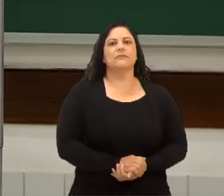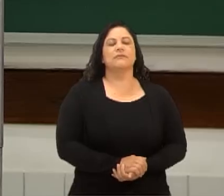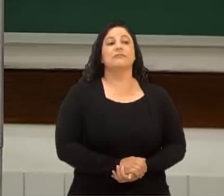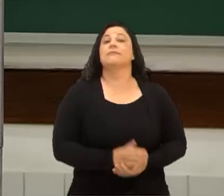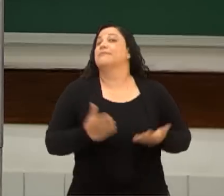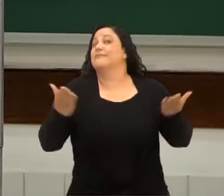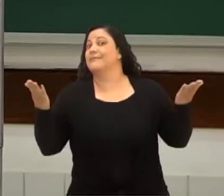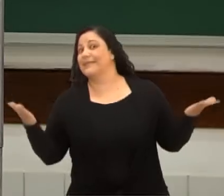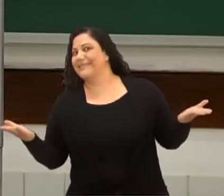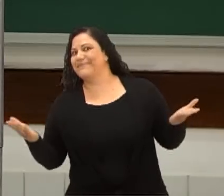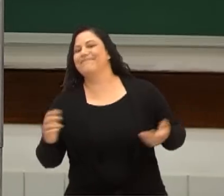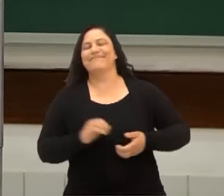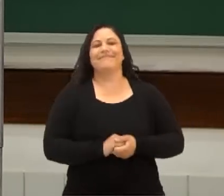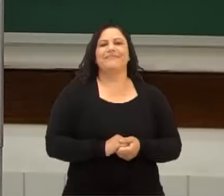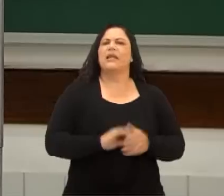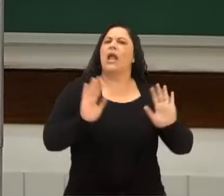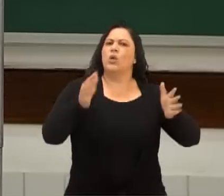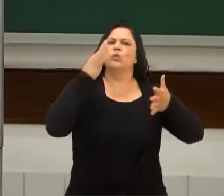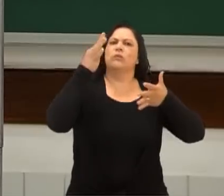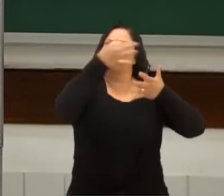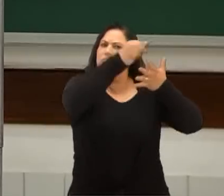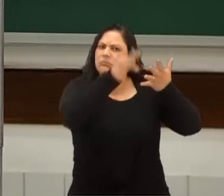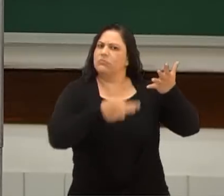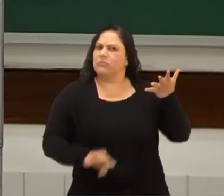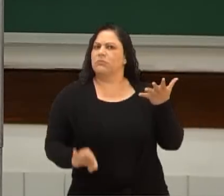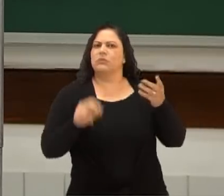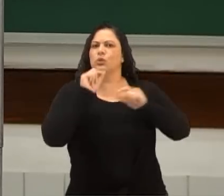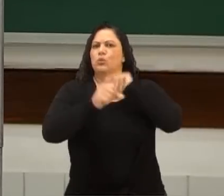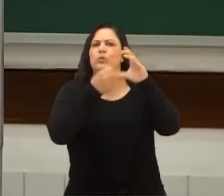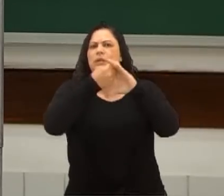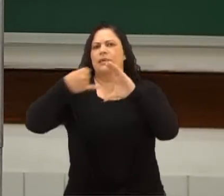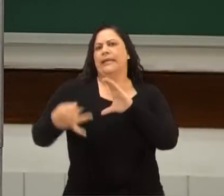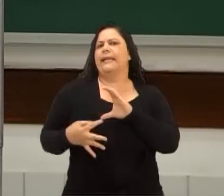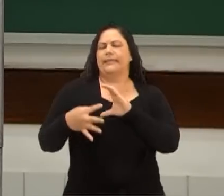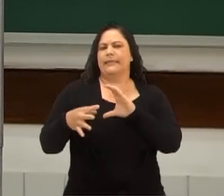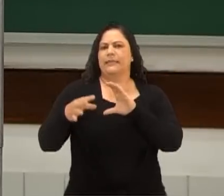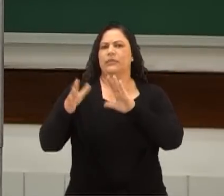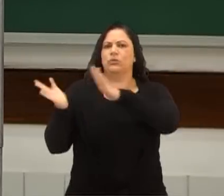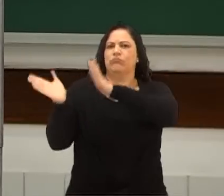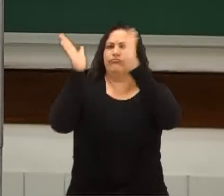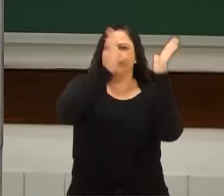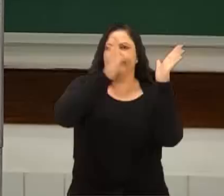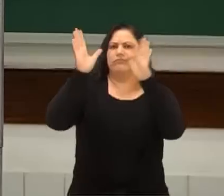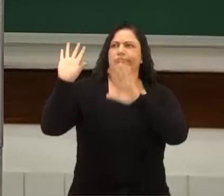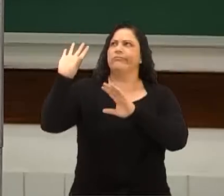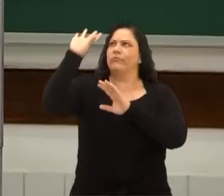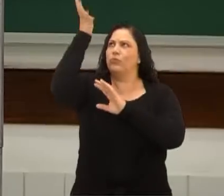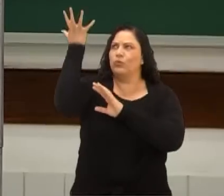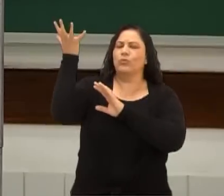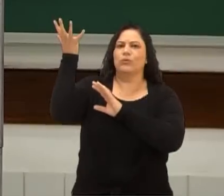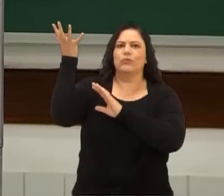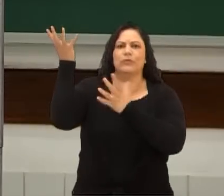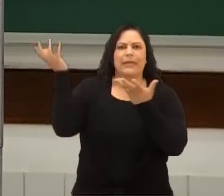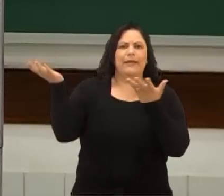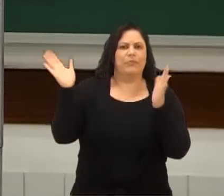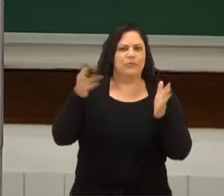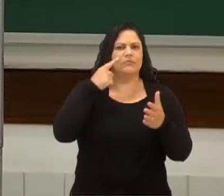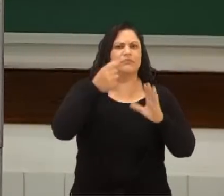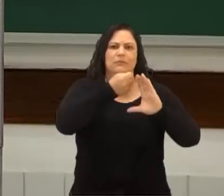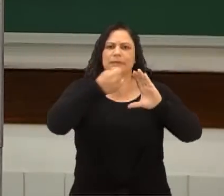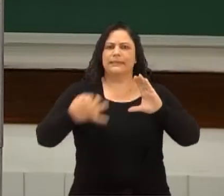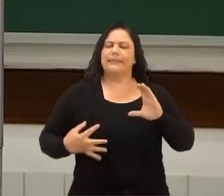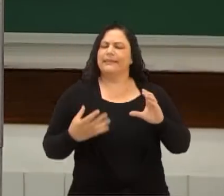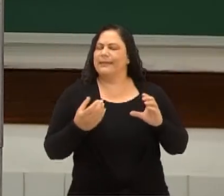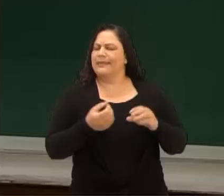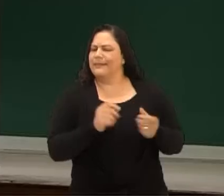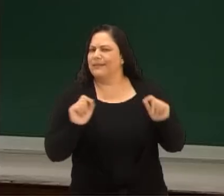E aí, pessoal, conferiram quais são as características do tempo e quais são as características do clima? Vamos conferir rapidinho aqui?